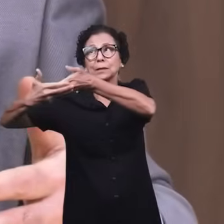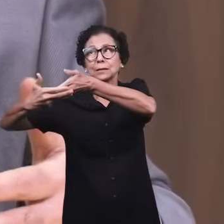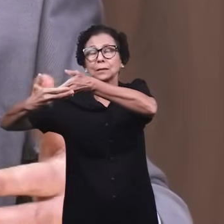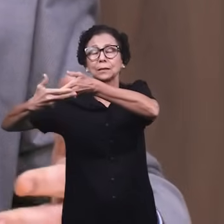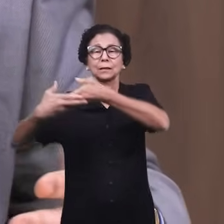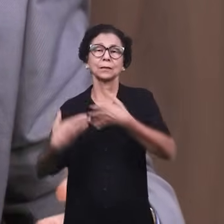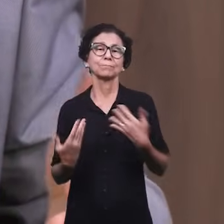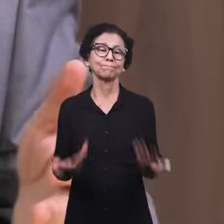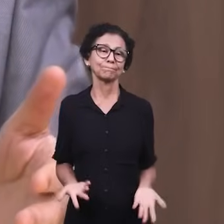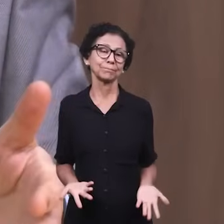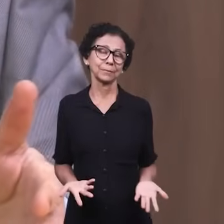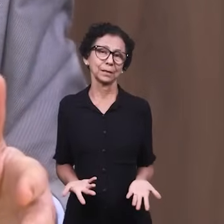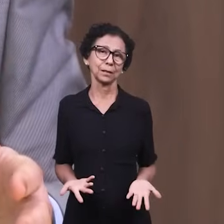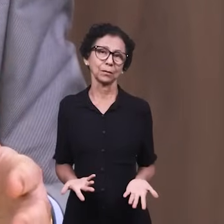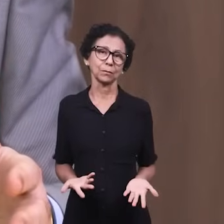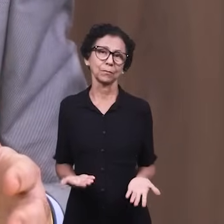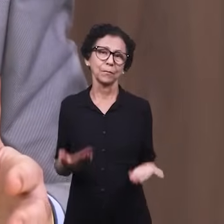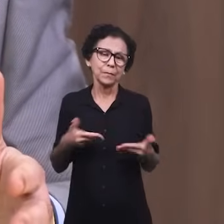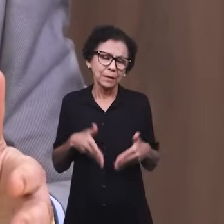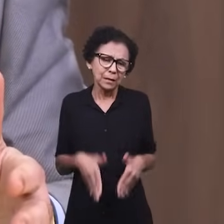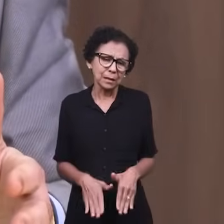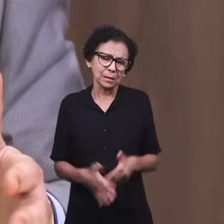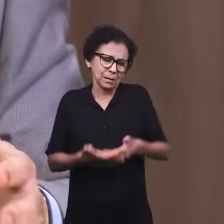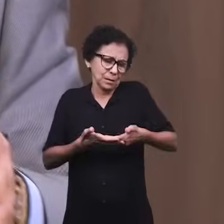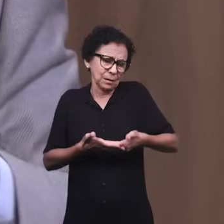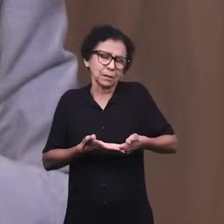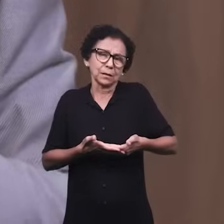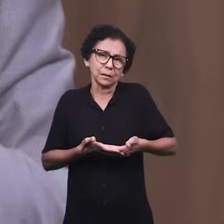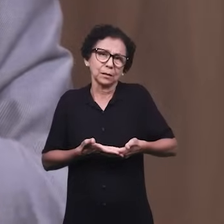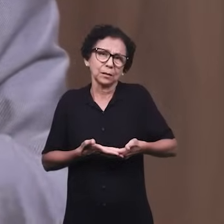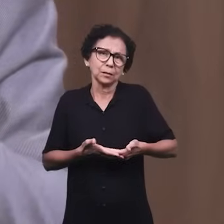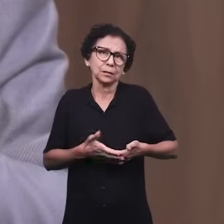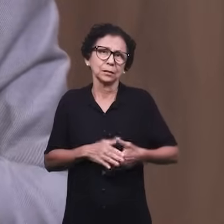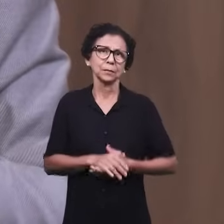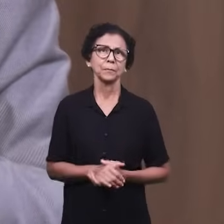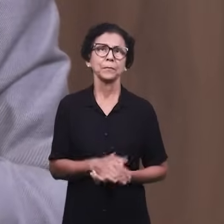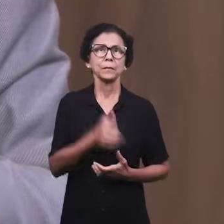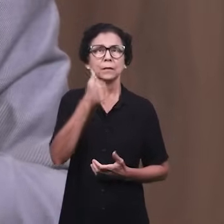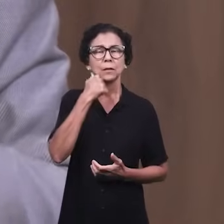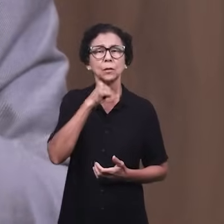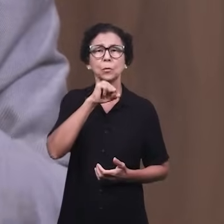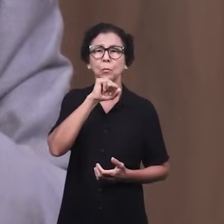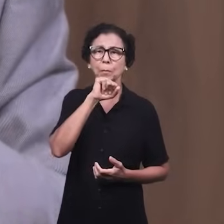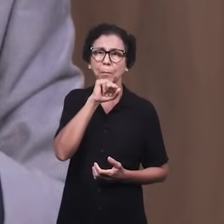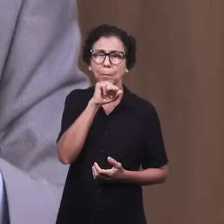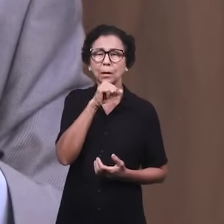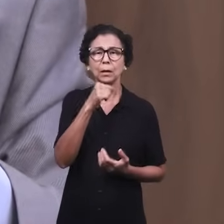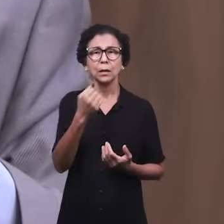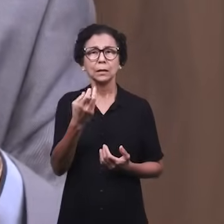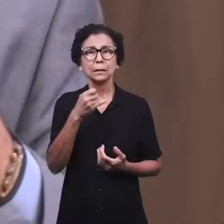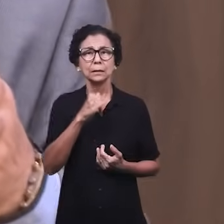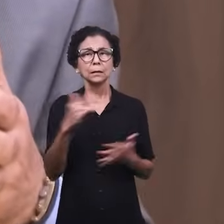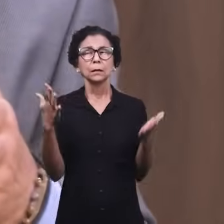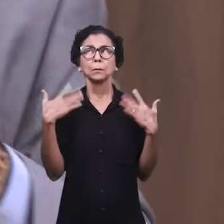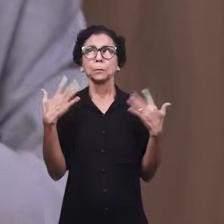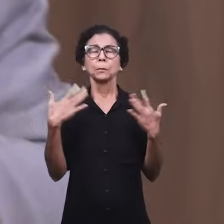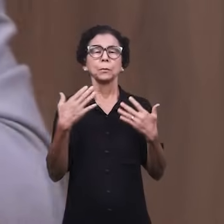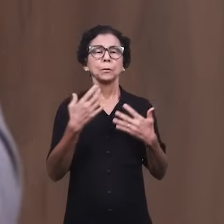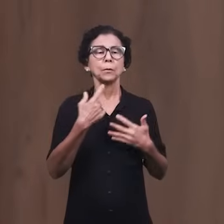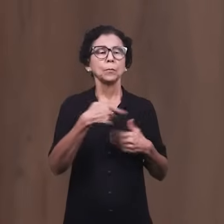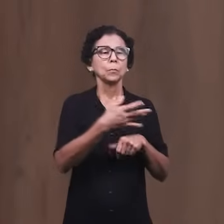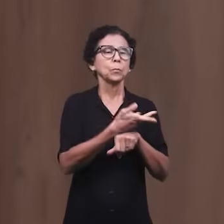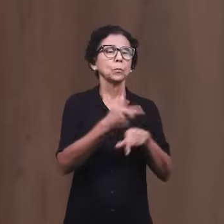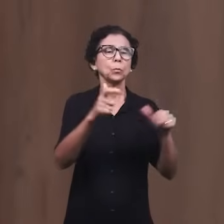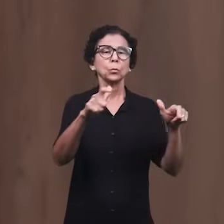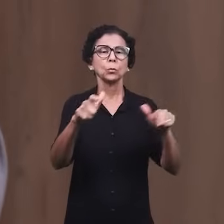longo do culto vamos de uma criança recém-nascida né então que a mãe proporcione aquela criança o melhor conforto possível tá calor vai para um